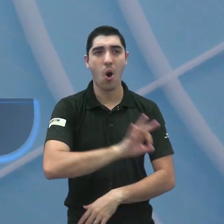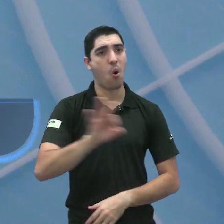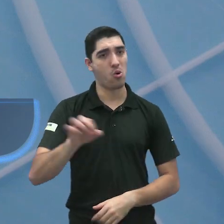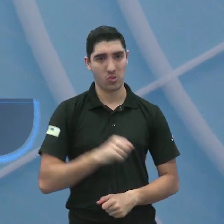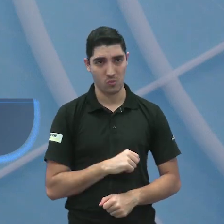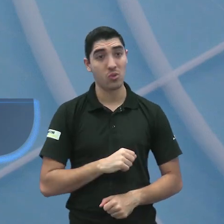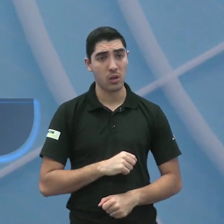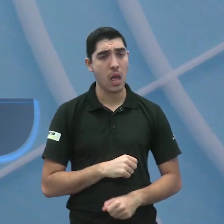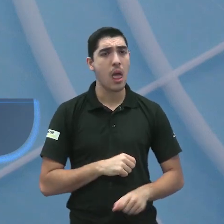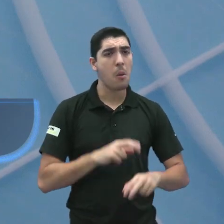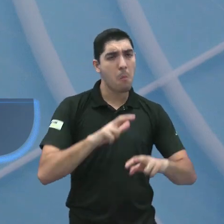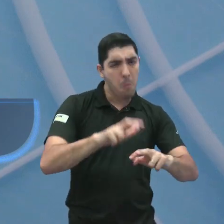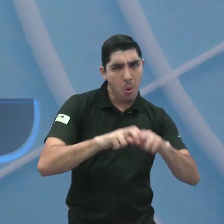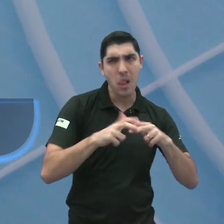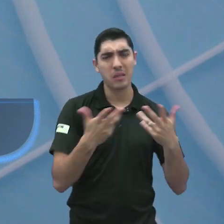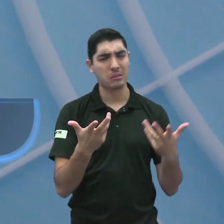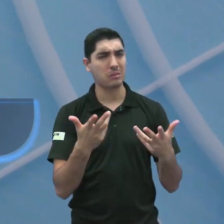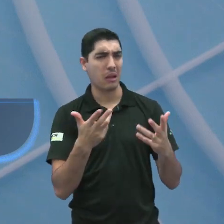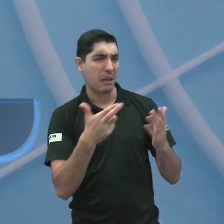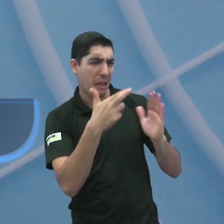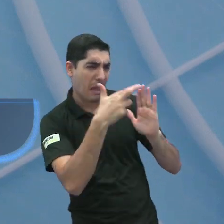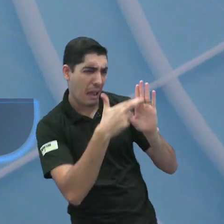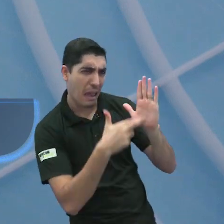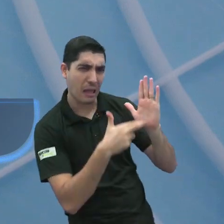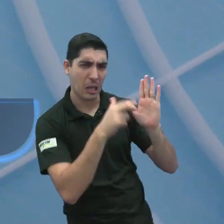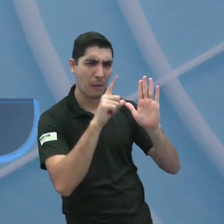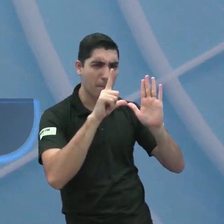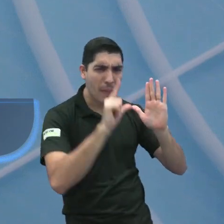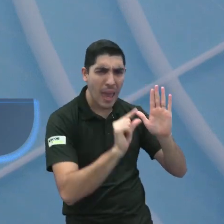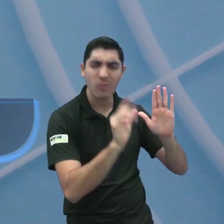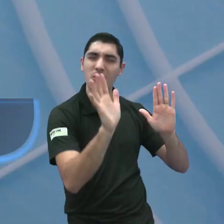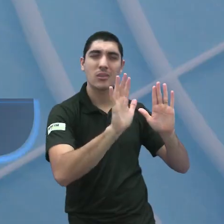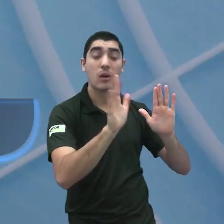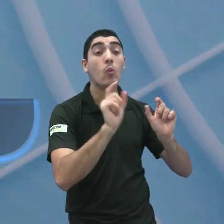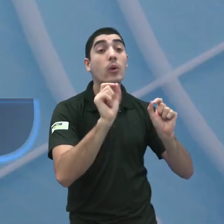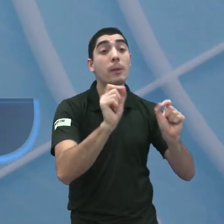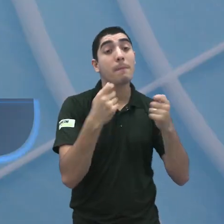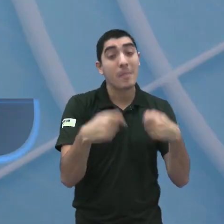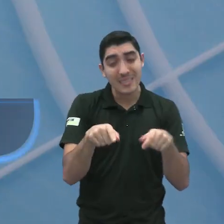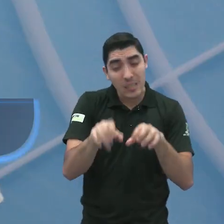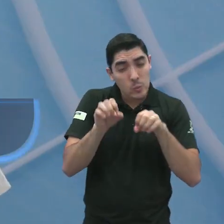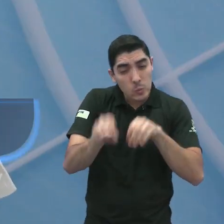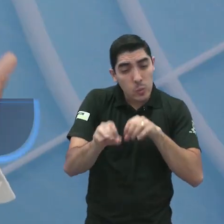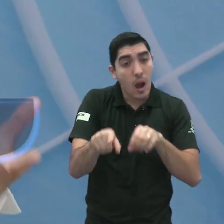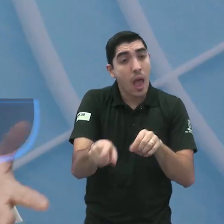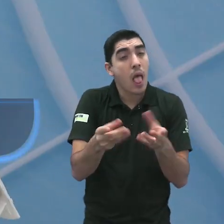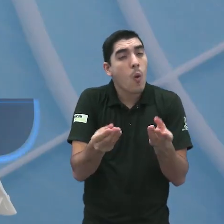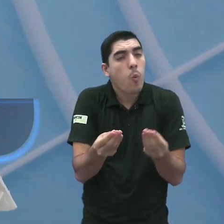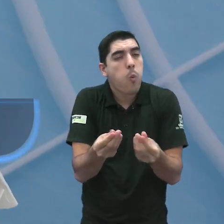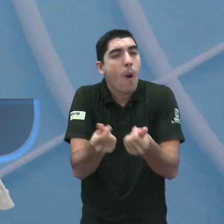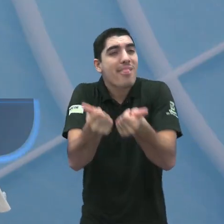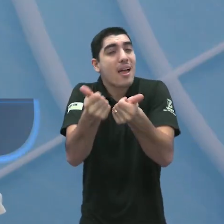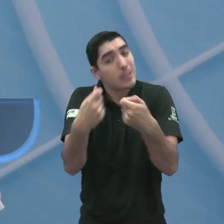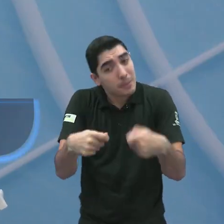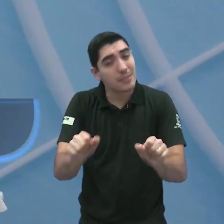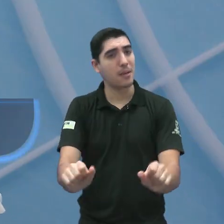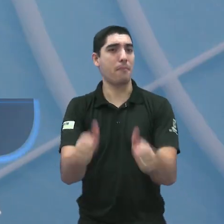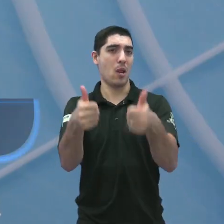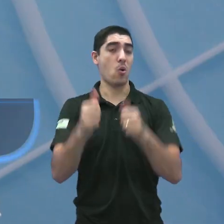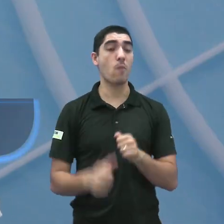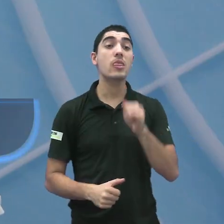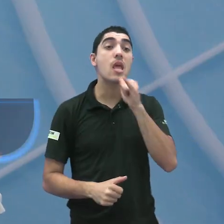pela redução dos critérios, mas pela melhoria da qualidade do ensino. E aquele aluno que quer